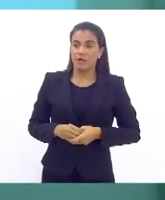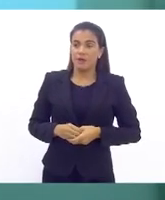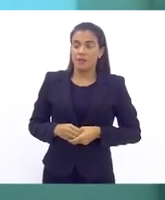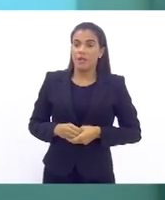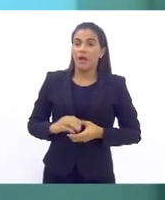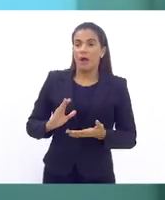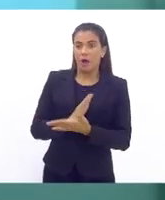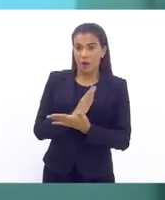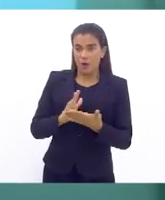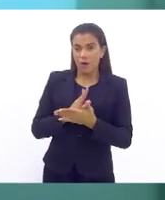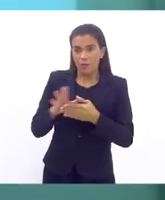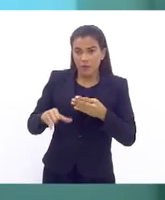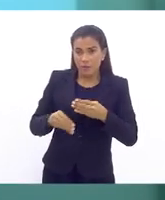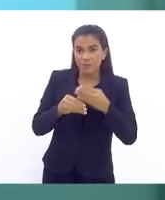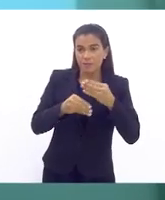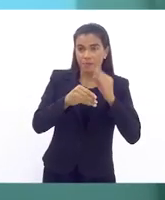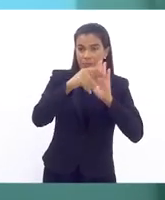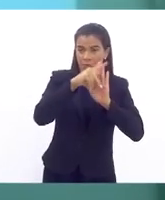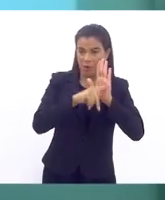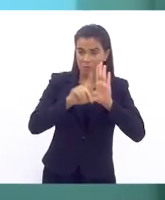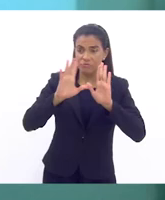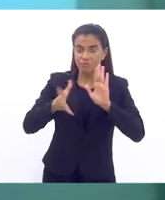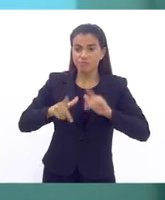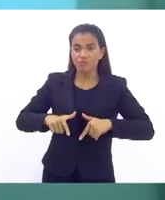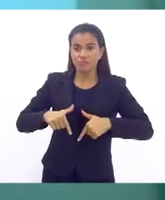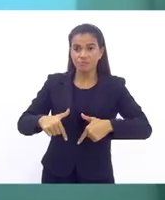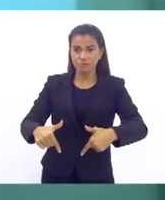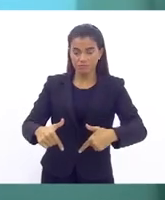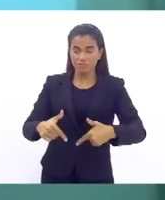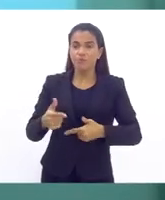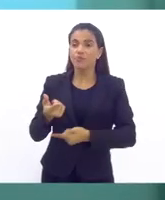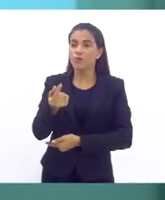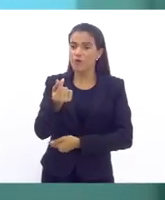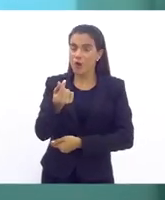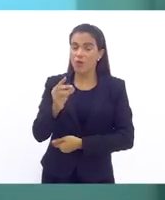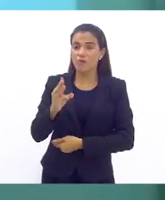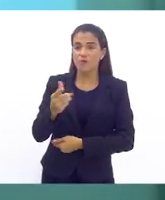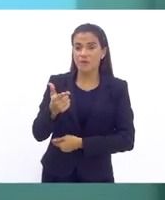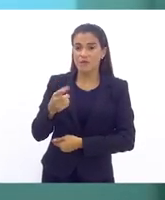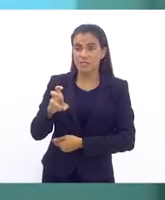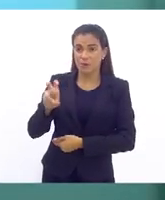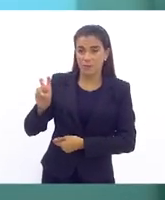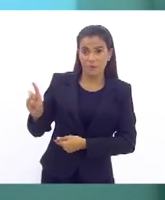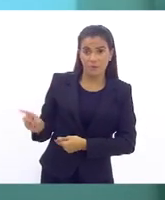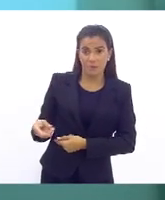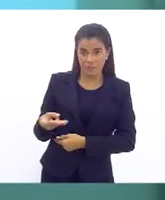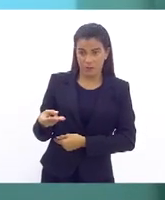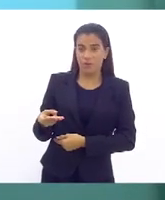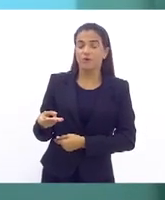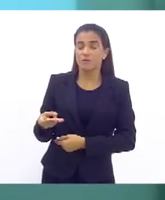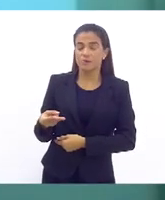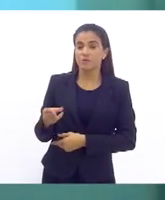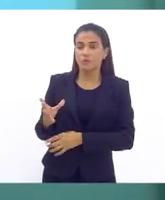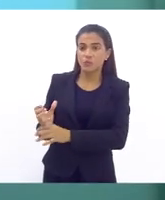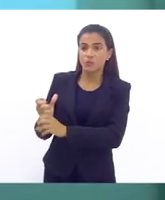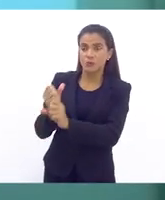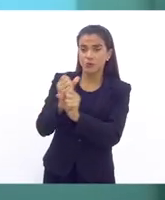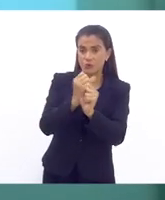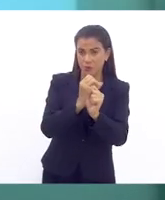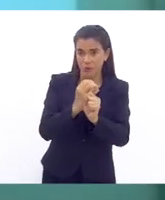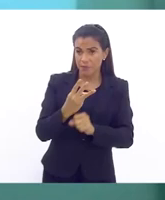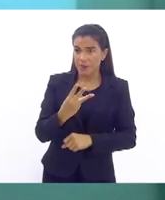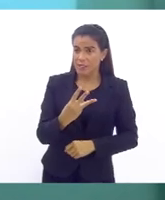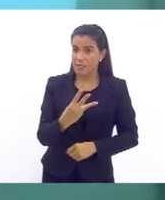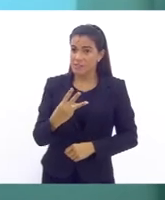algumas complementações de projetos já em execução no valor de 25 milhões Que somados são